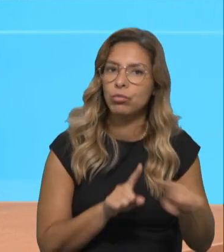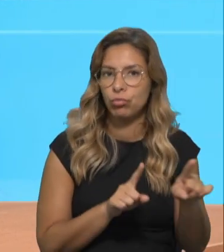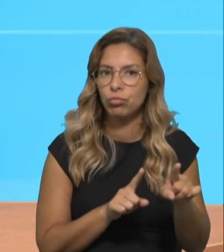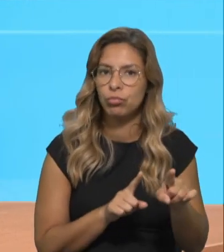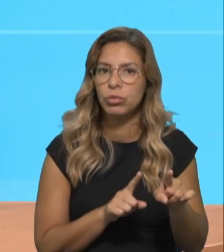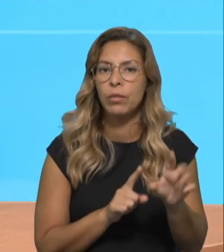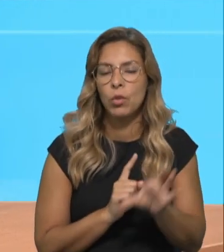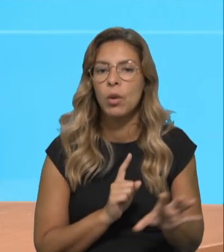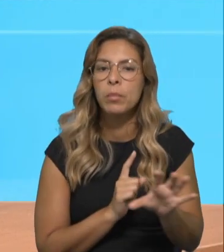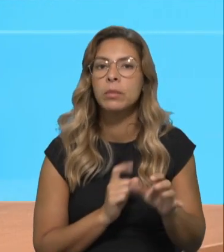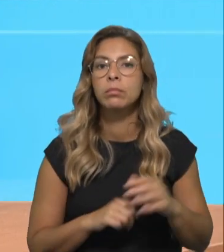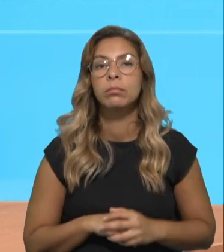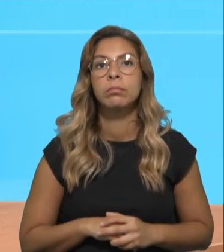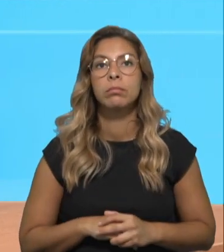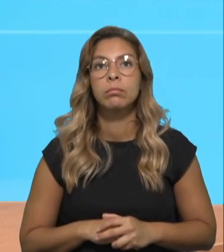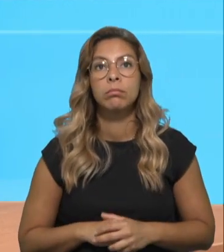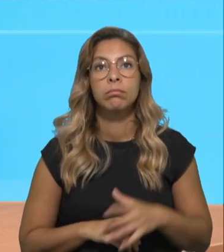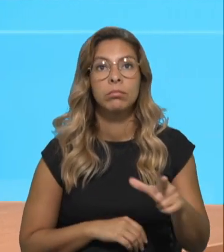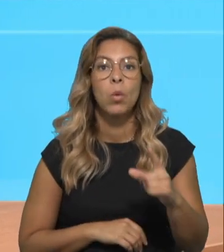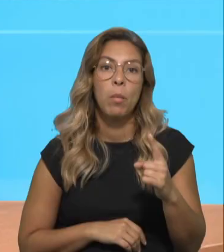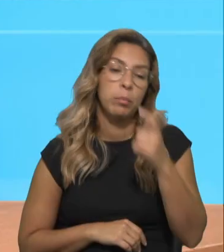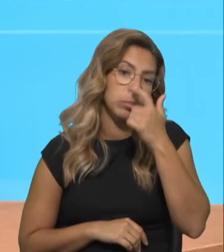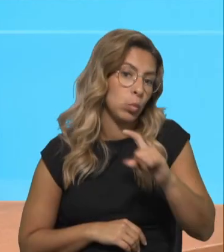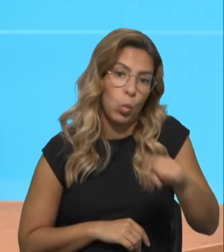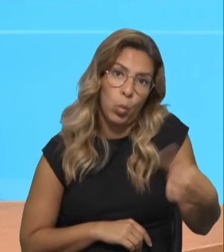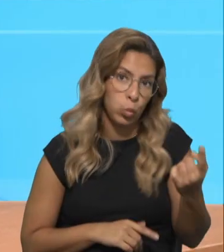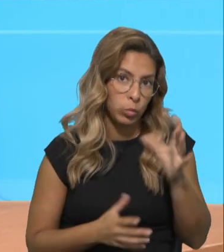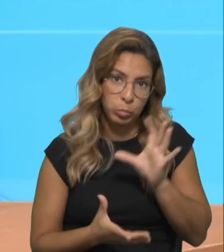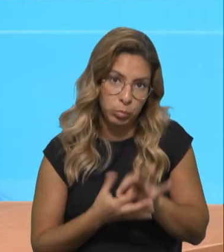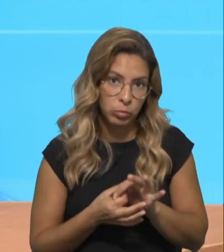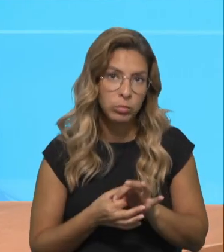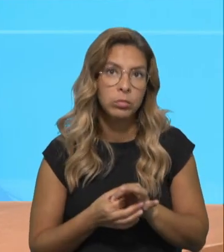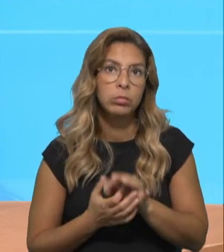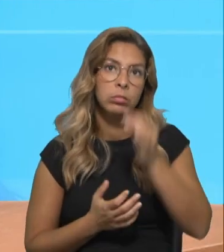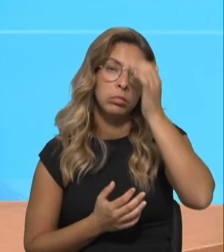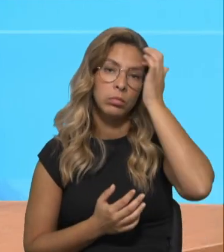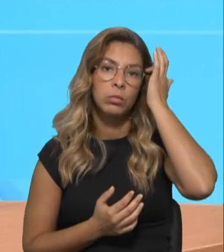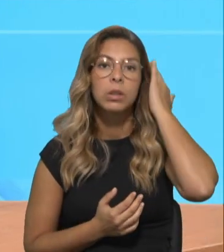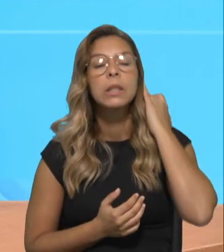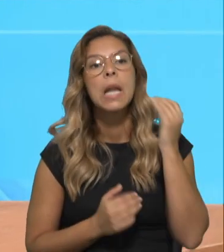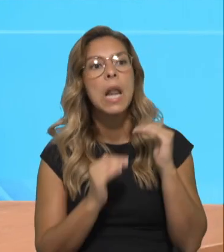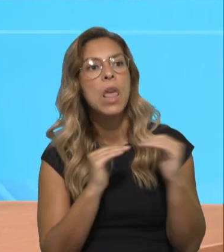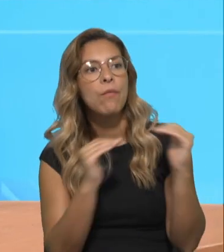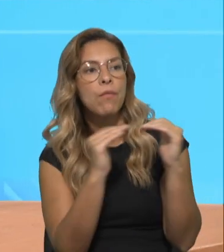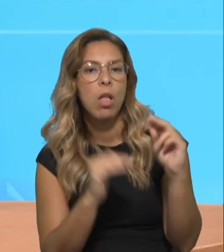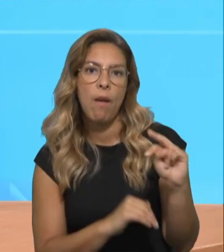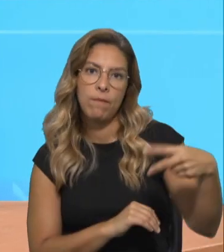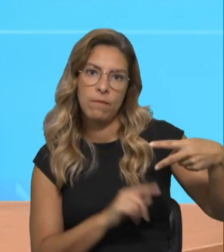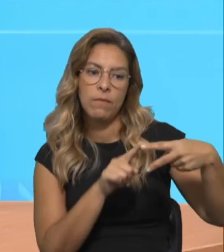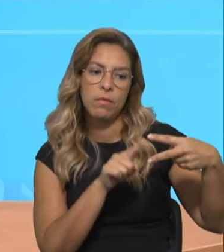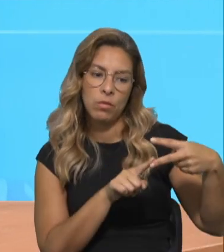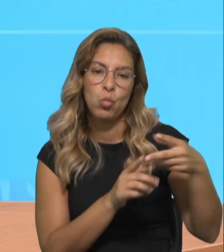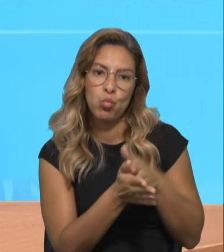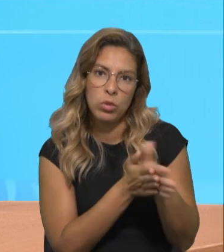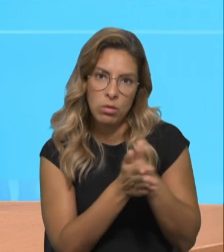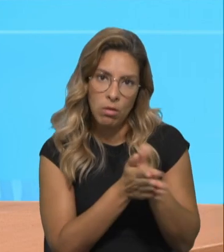clero português, como qualquer outra pessoa, tem dois níveis de utilização.